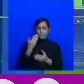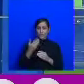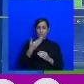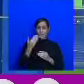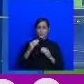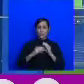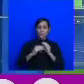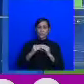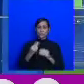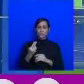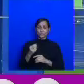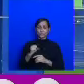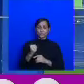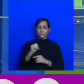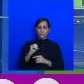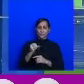concurso